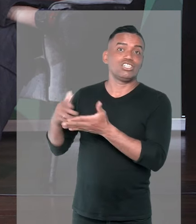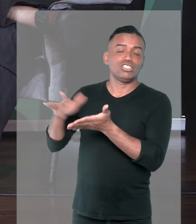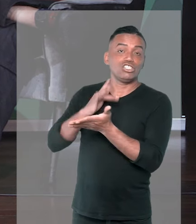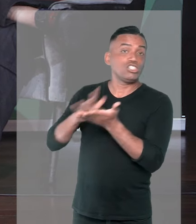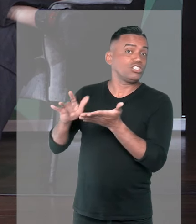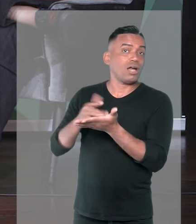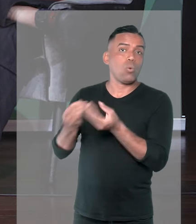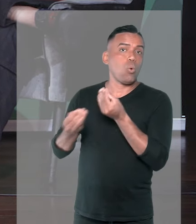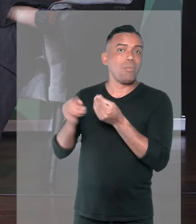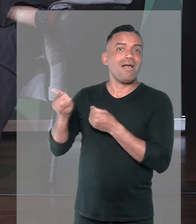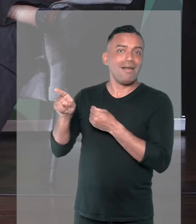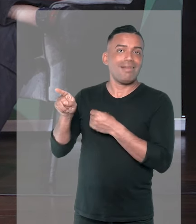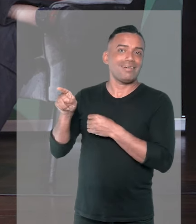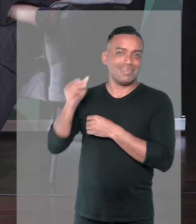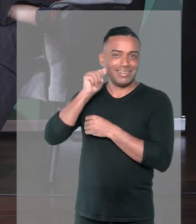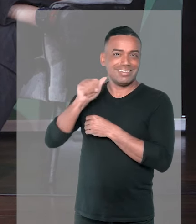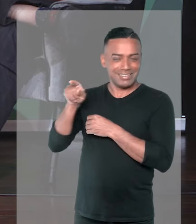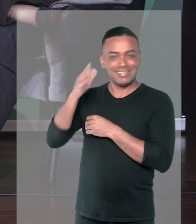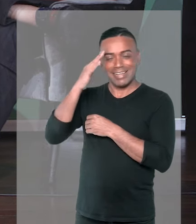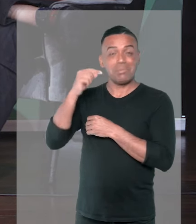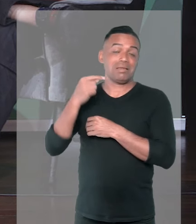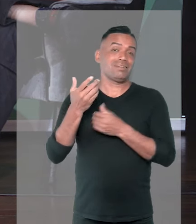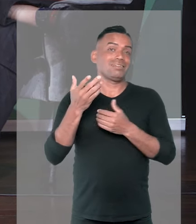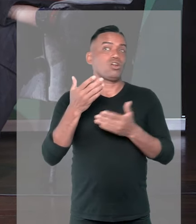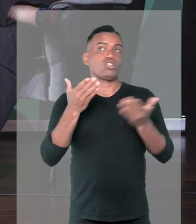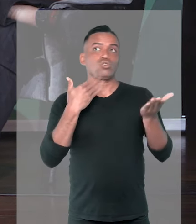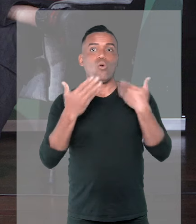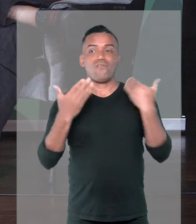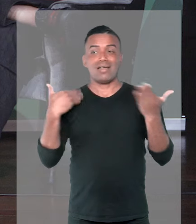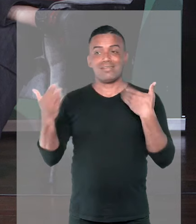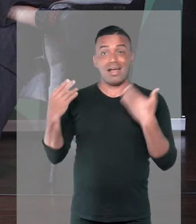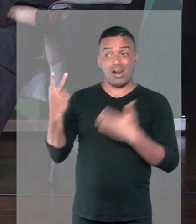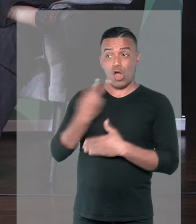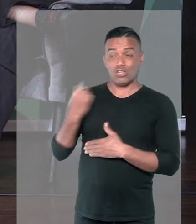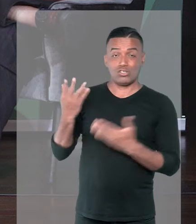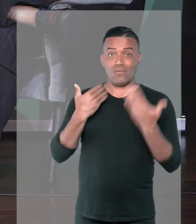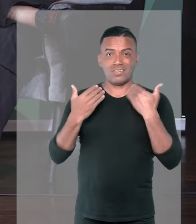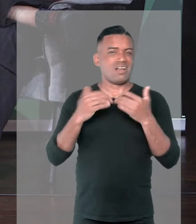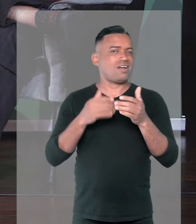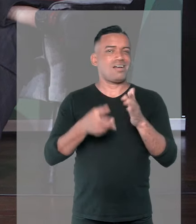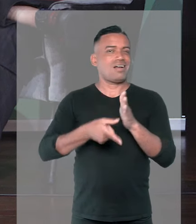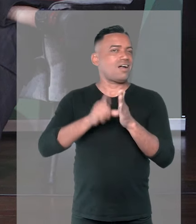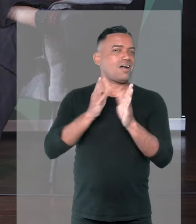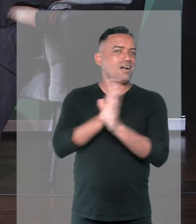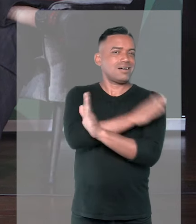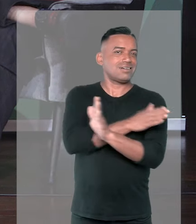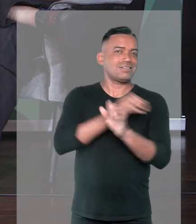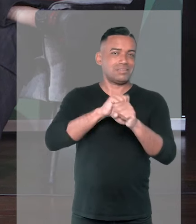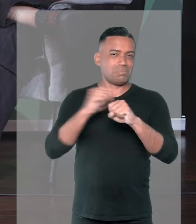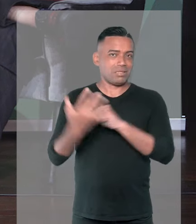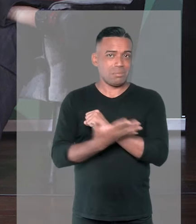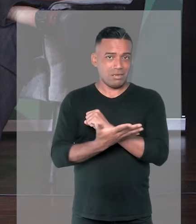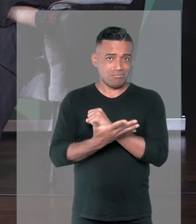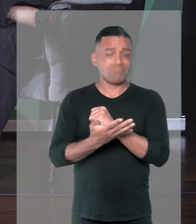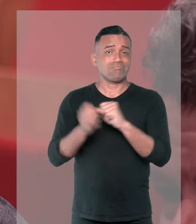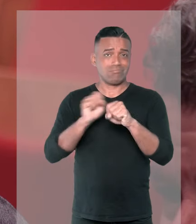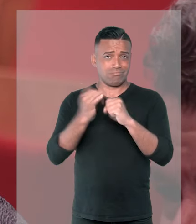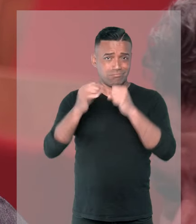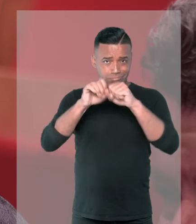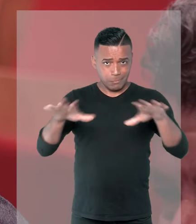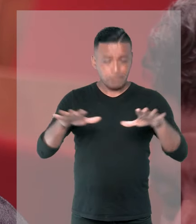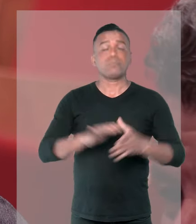Ah começou a conversar sobre isso e já e foi antes da pandemia H 5 anos basicamente a gente começou a ver que